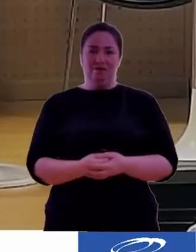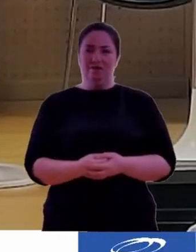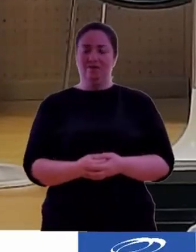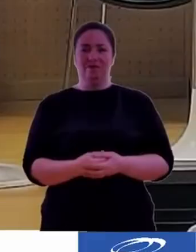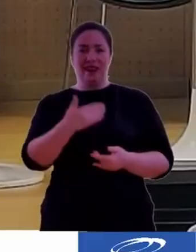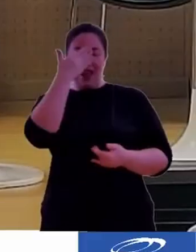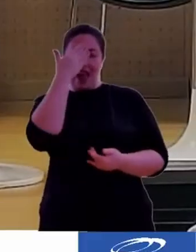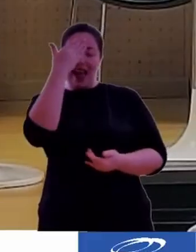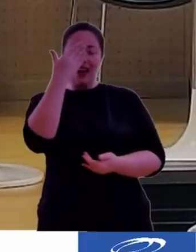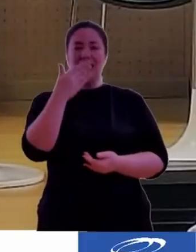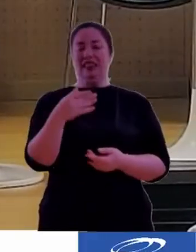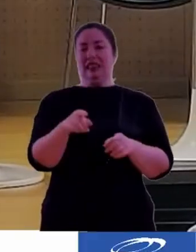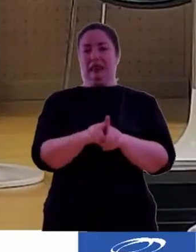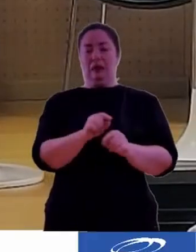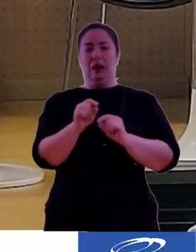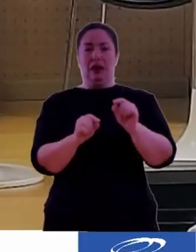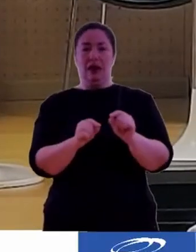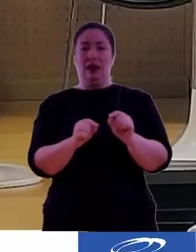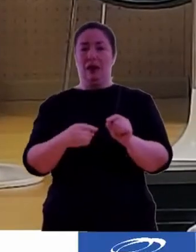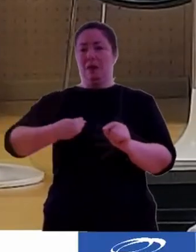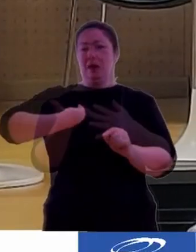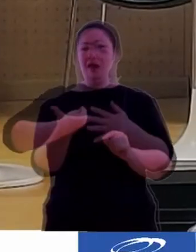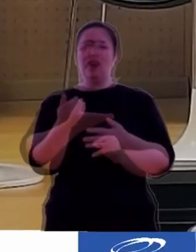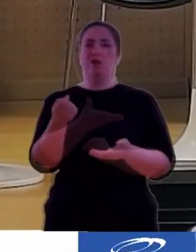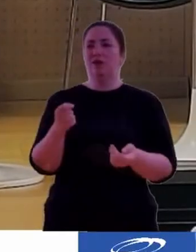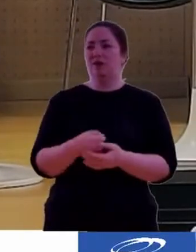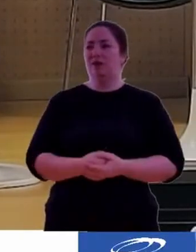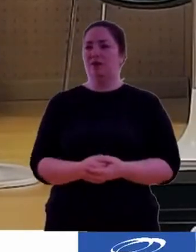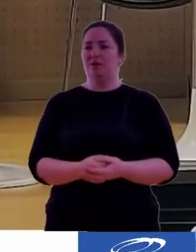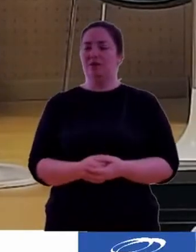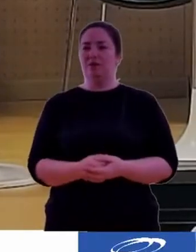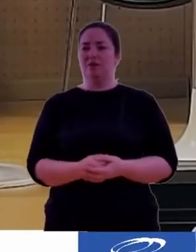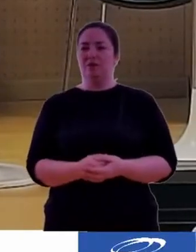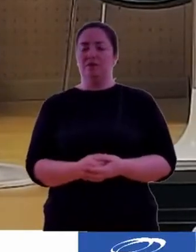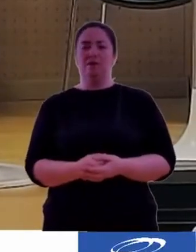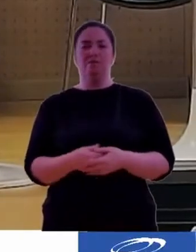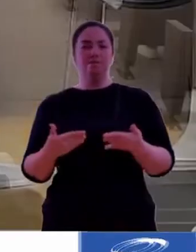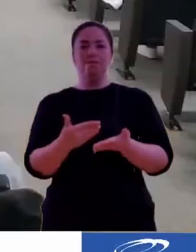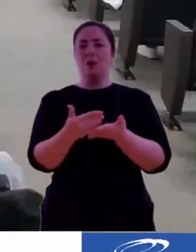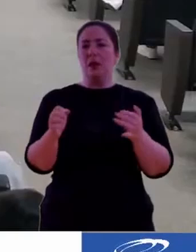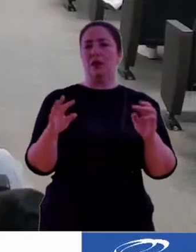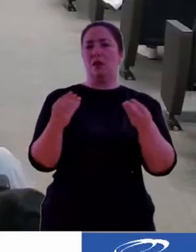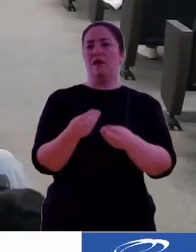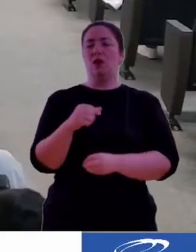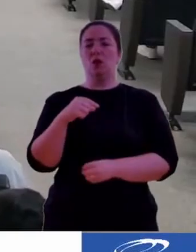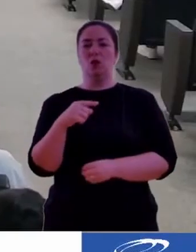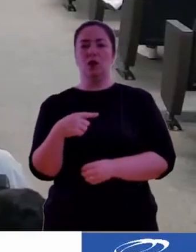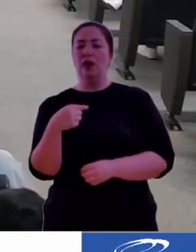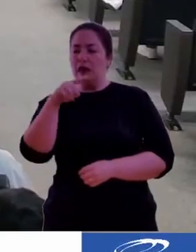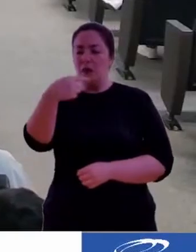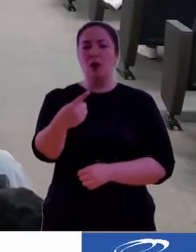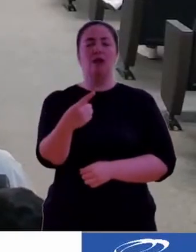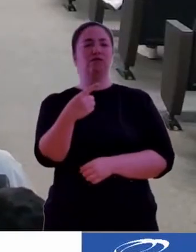comissão organizadora e científica do evento, a presença de todos e todas. Então, a gente vai começar o evento e depois eles se